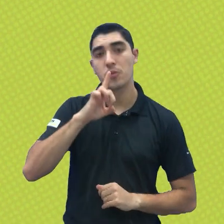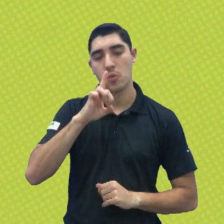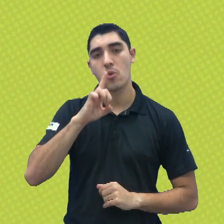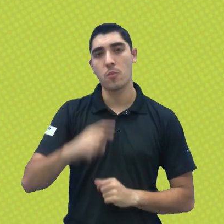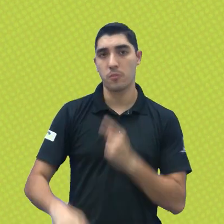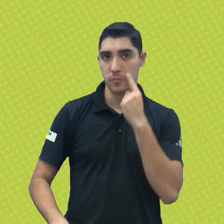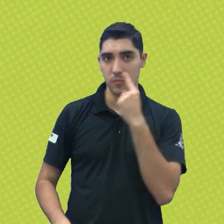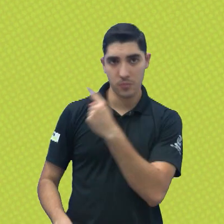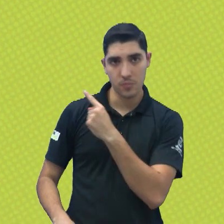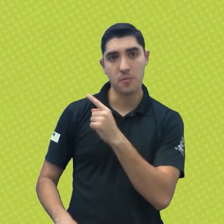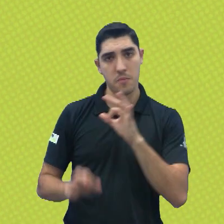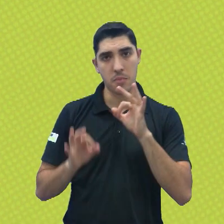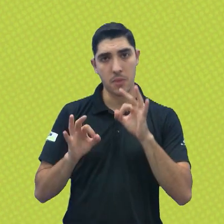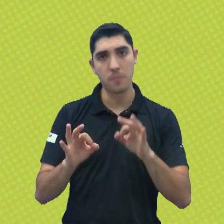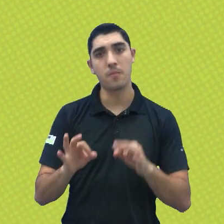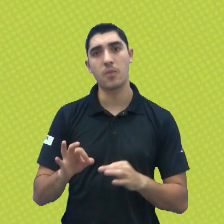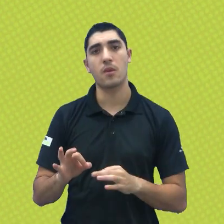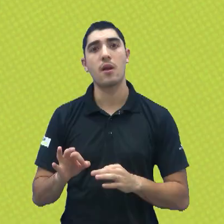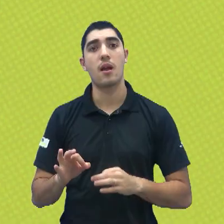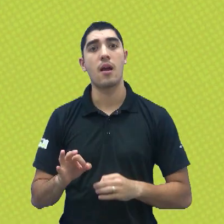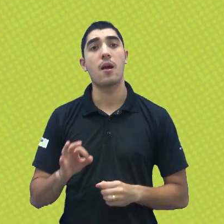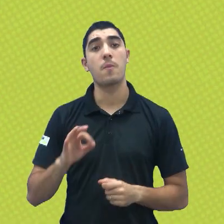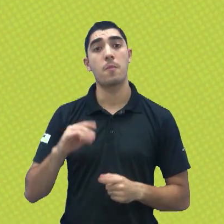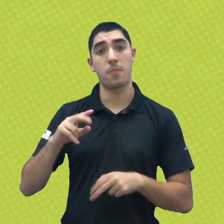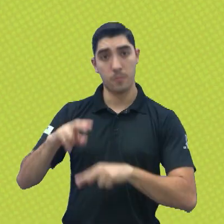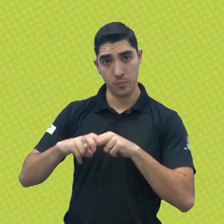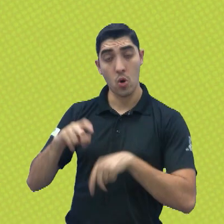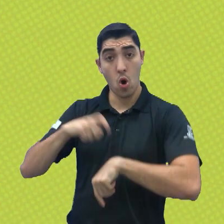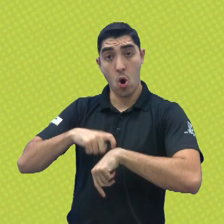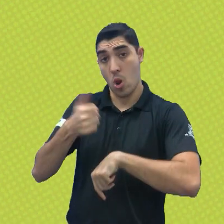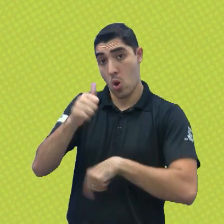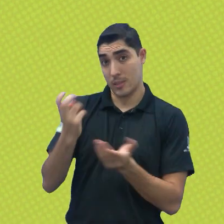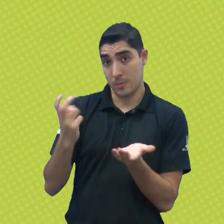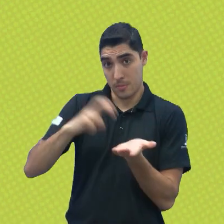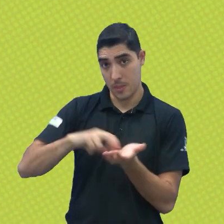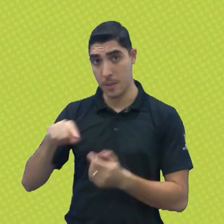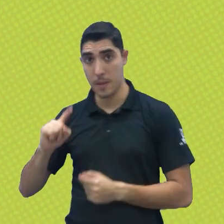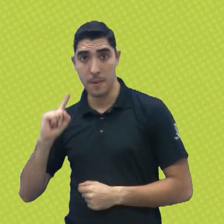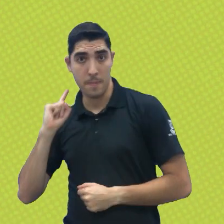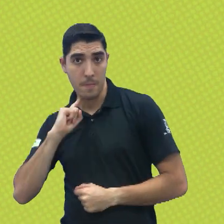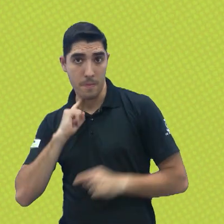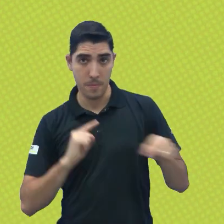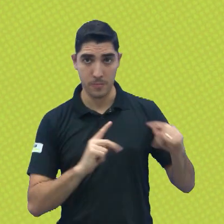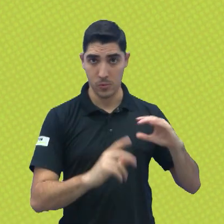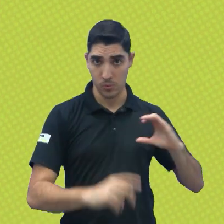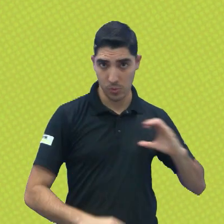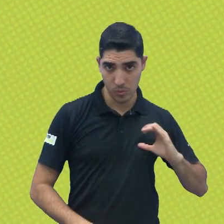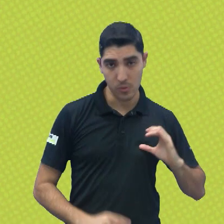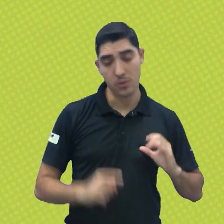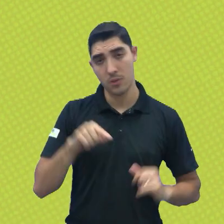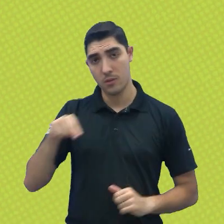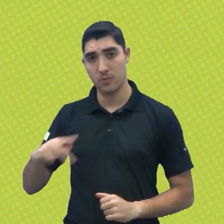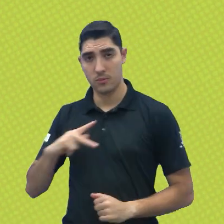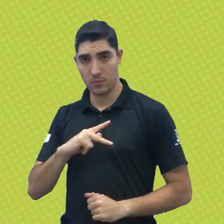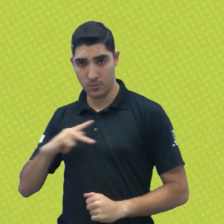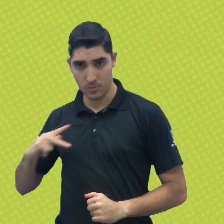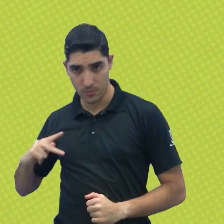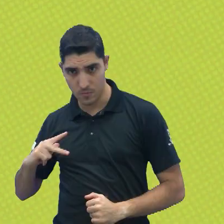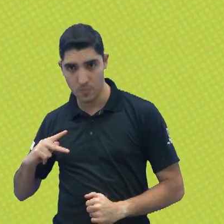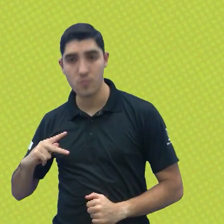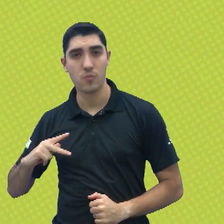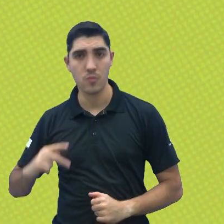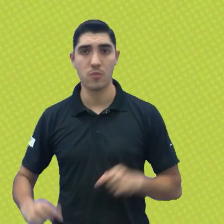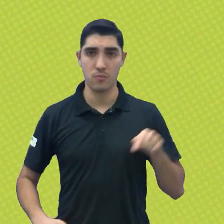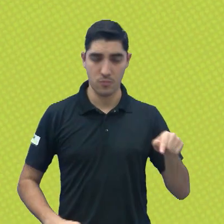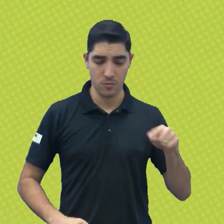quartas de final, 11 horas da manhã, 2 jogos, o 3º Minas naquela oportunidade contra o 6º Corinthians. Também 11 horas da manhã, lá no Henrique Vila